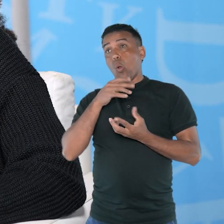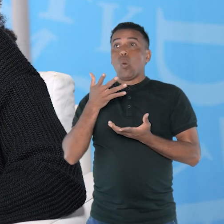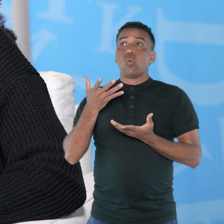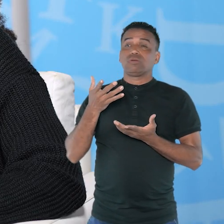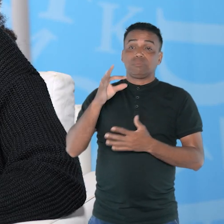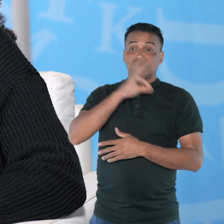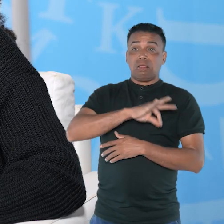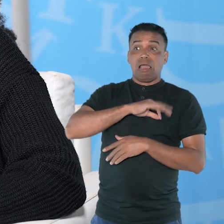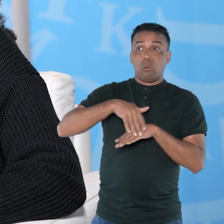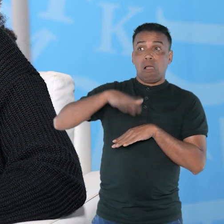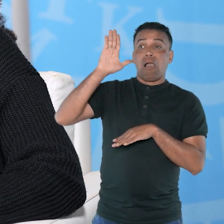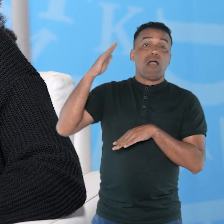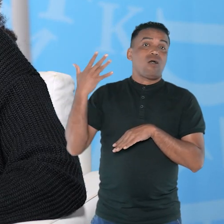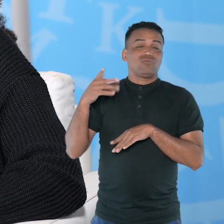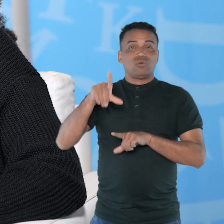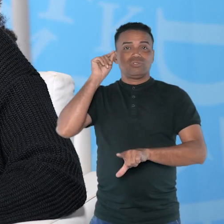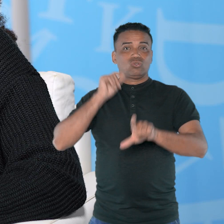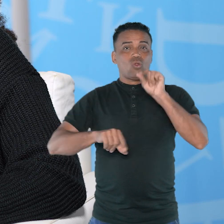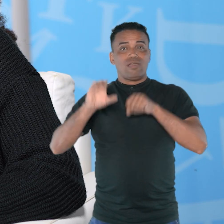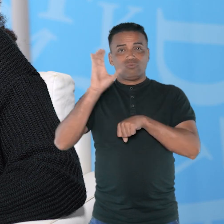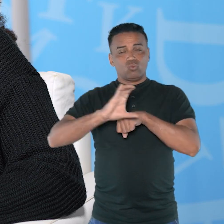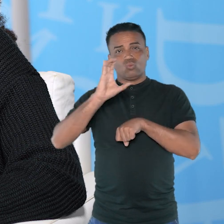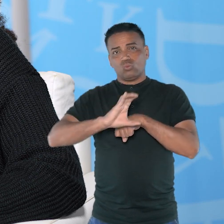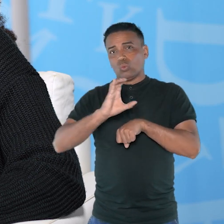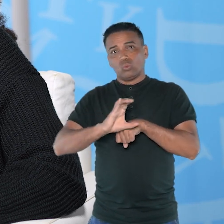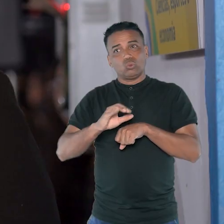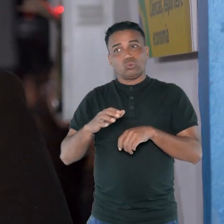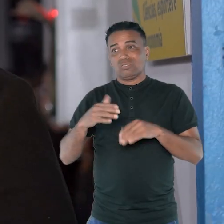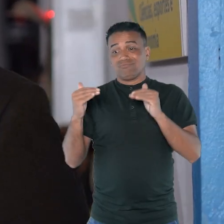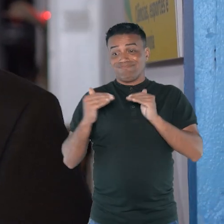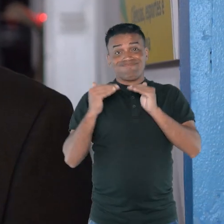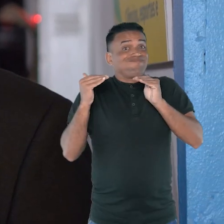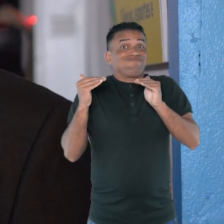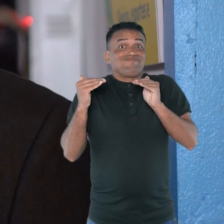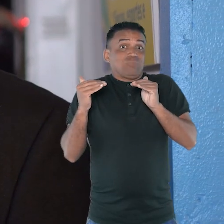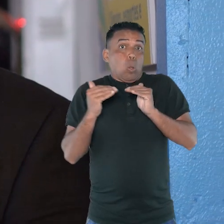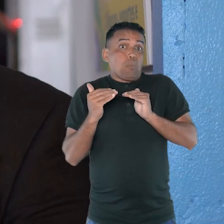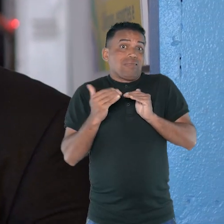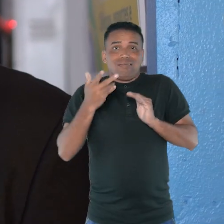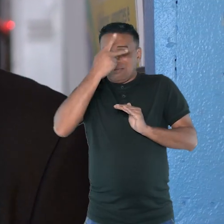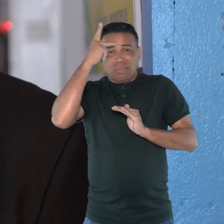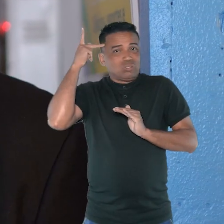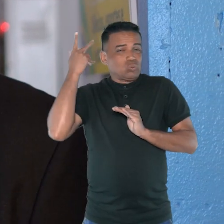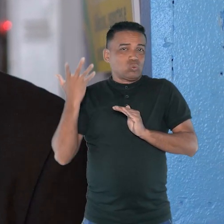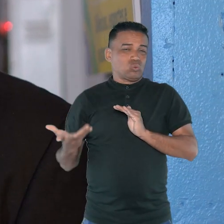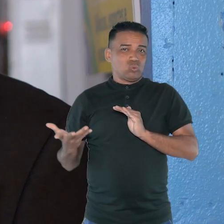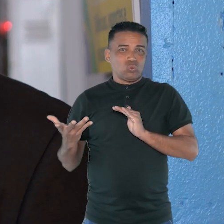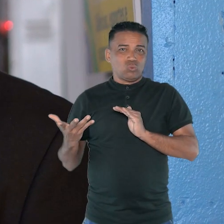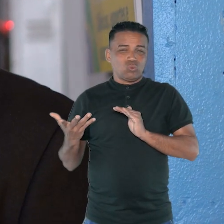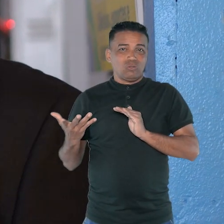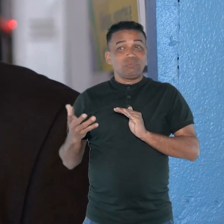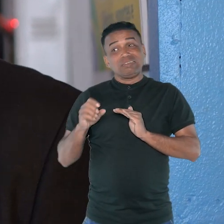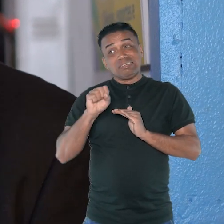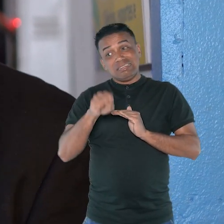salário mais alto, eles vão escolher cursos que não são aqueles que aquecem o coração deles para o restante da vida, mas sim